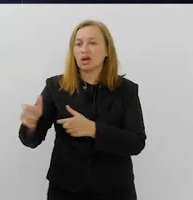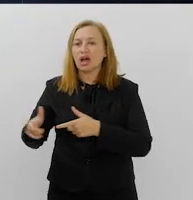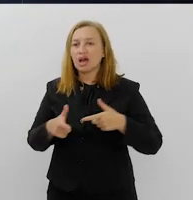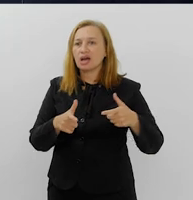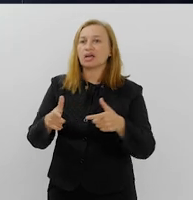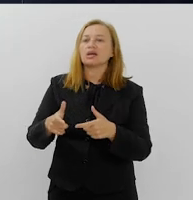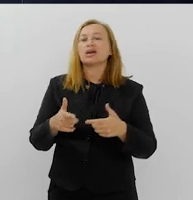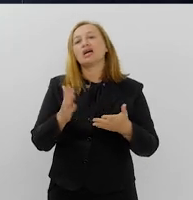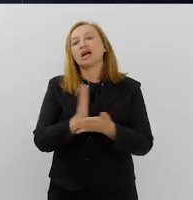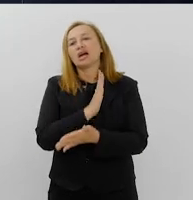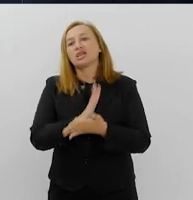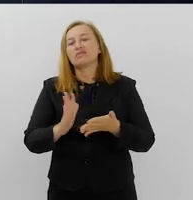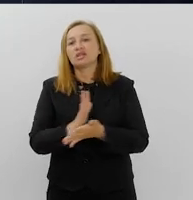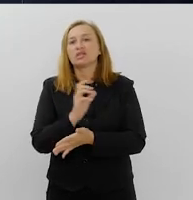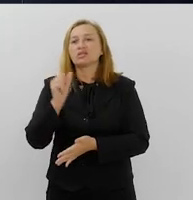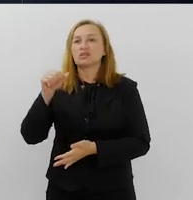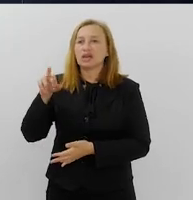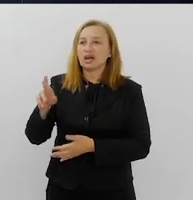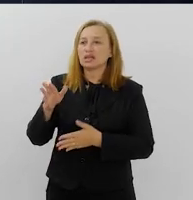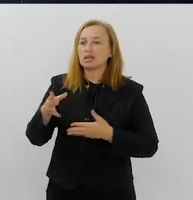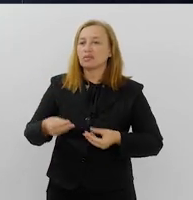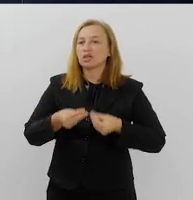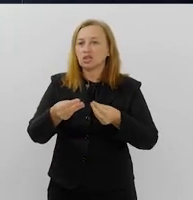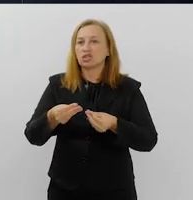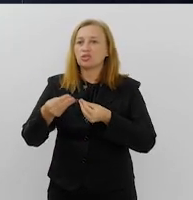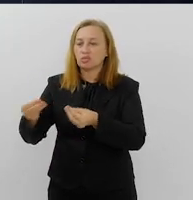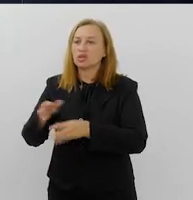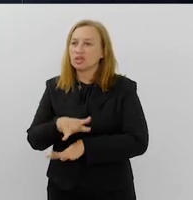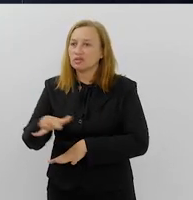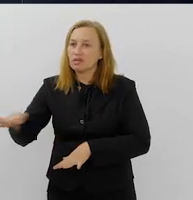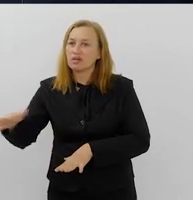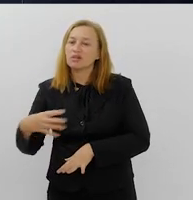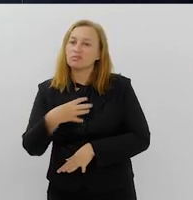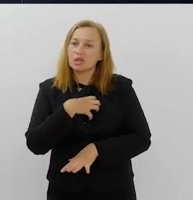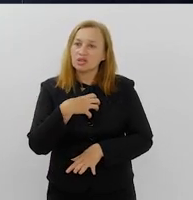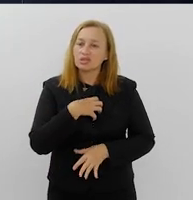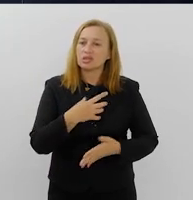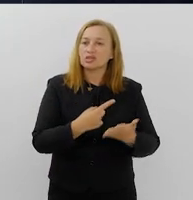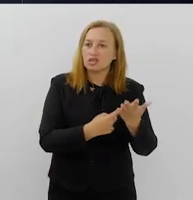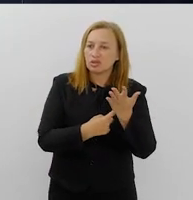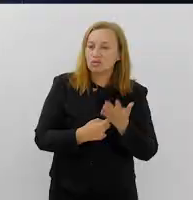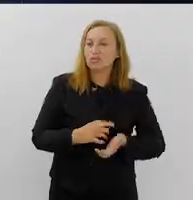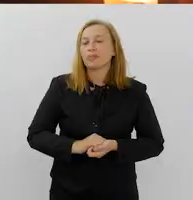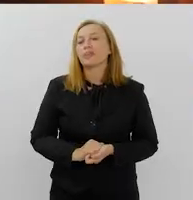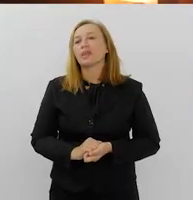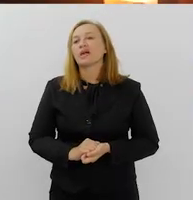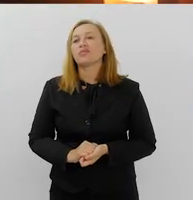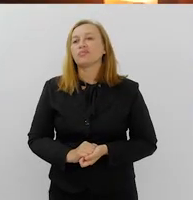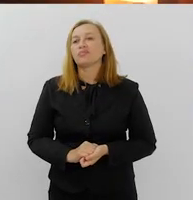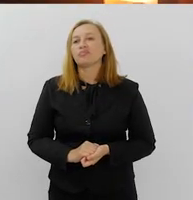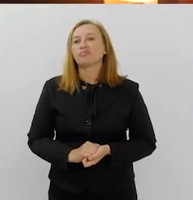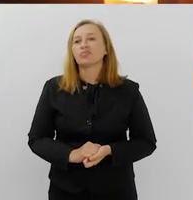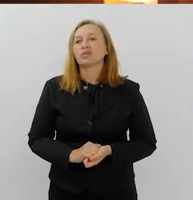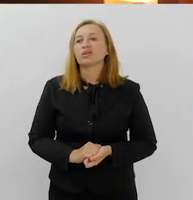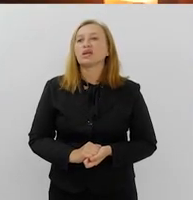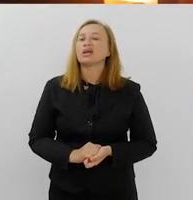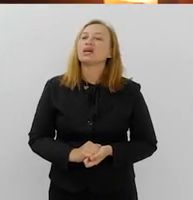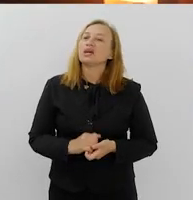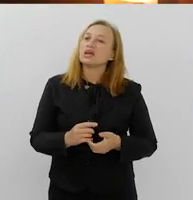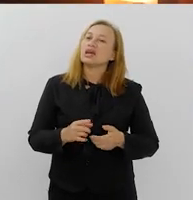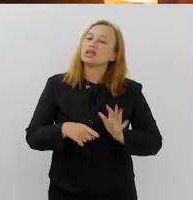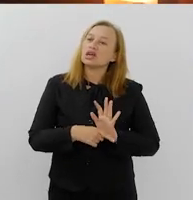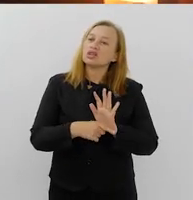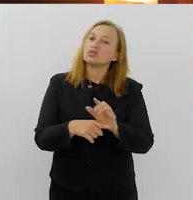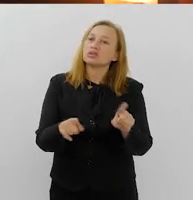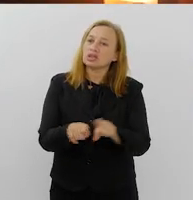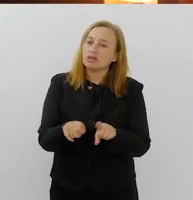uma tonelada, duas, do CEASA para distribuir na comunidade. Ele ajuda nesse sentido. E a